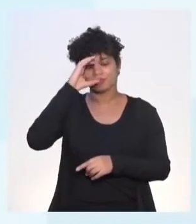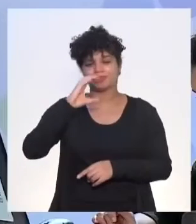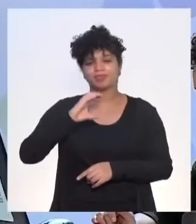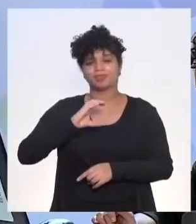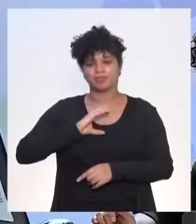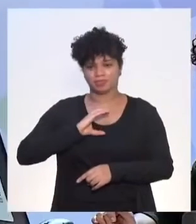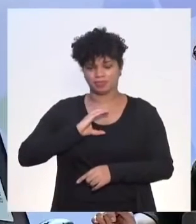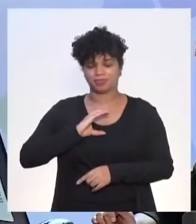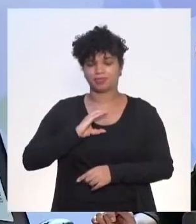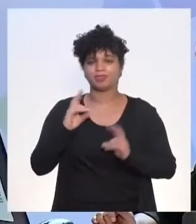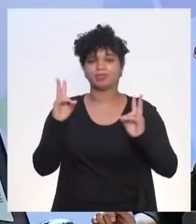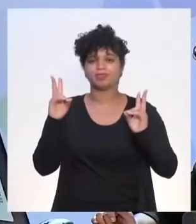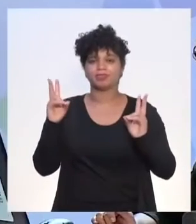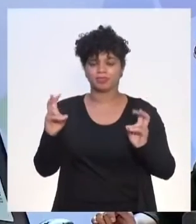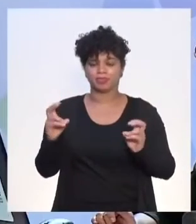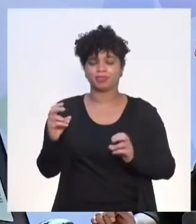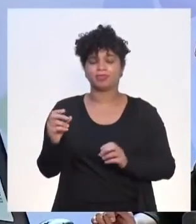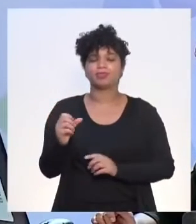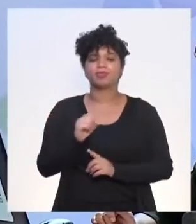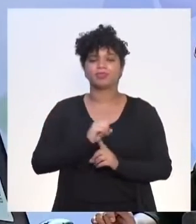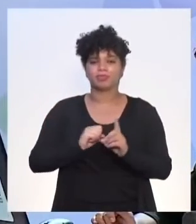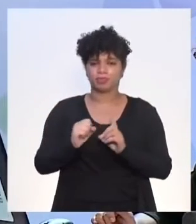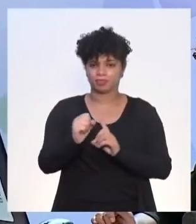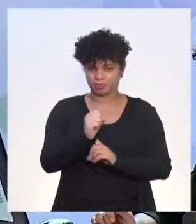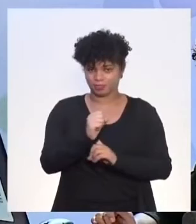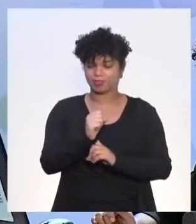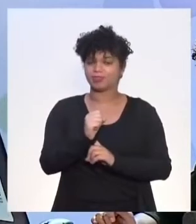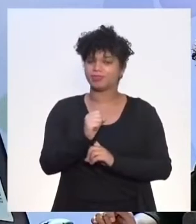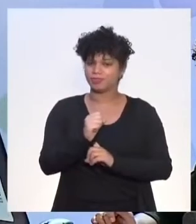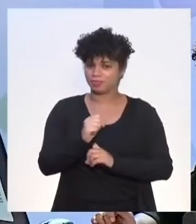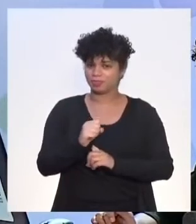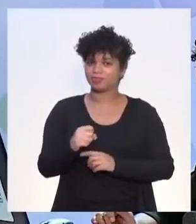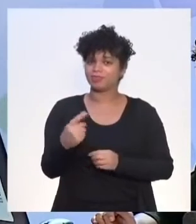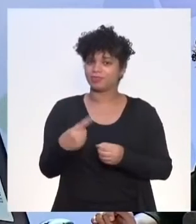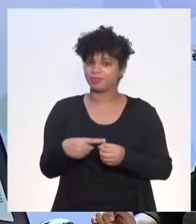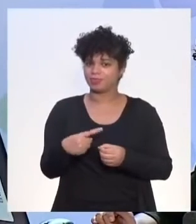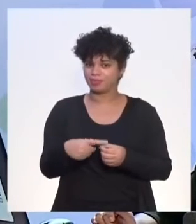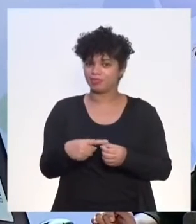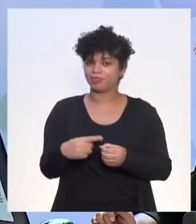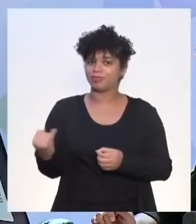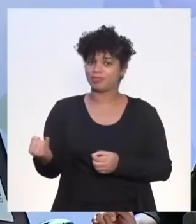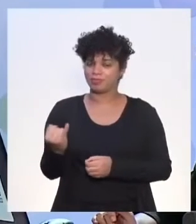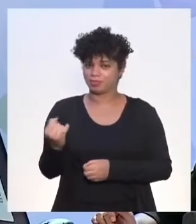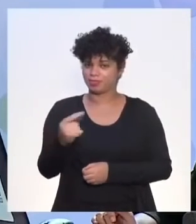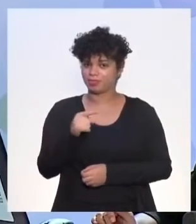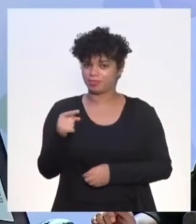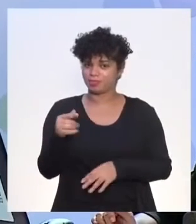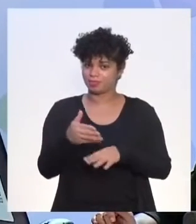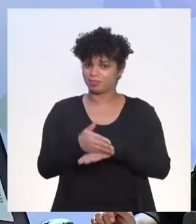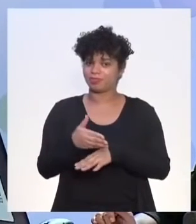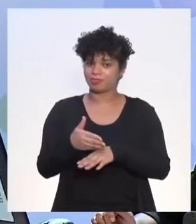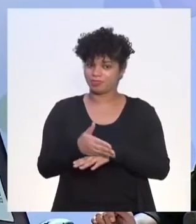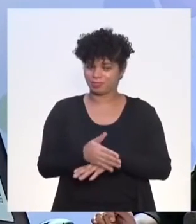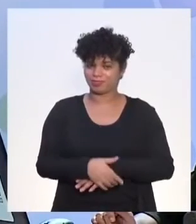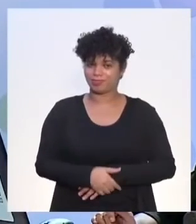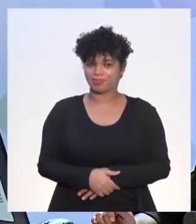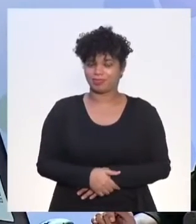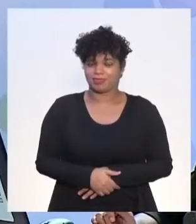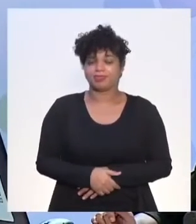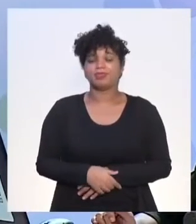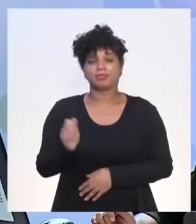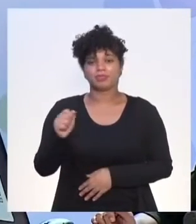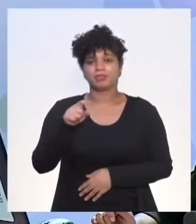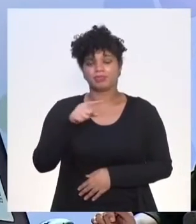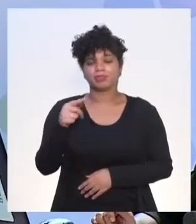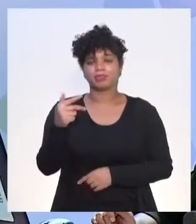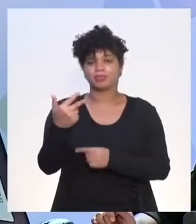questões sociais da cidade. É republicano participar das questões da cidade. E aí você pode gravar um